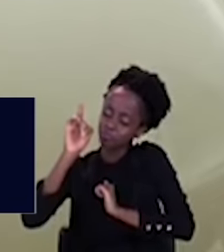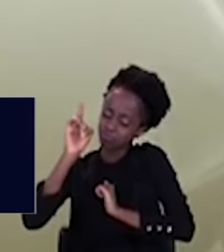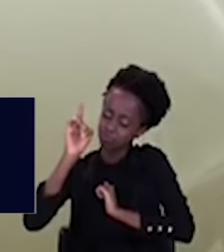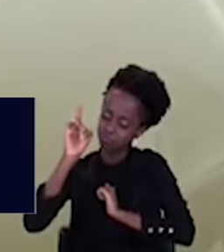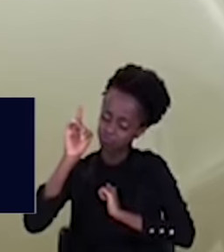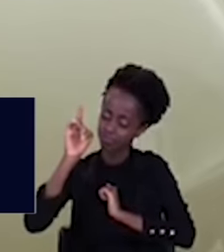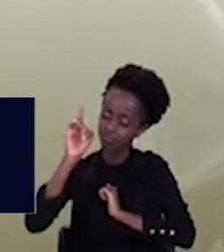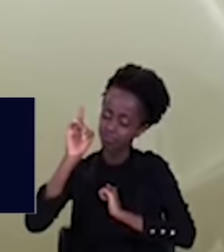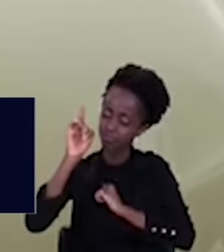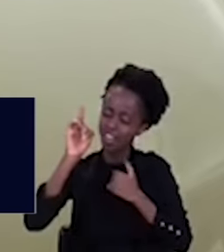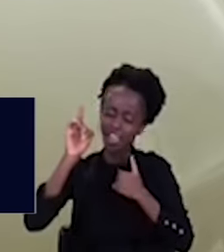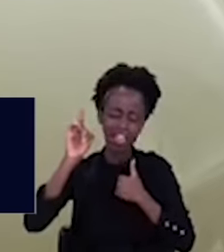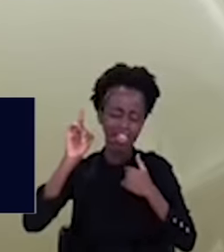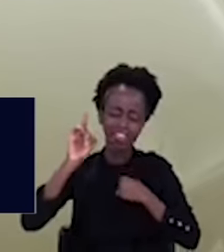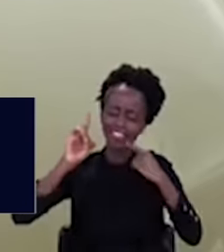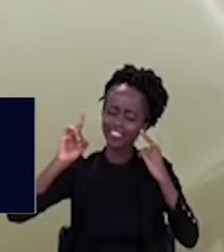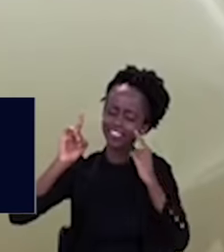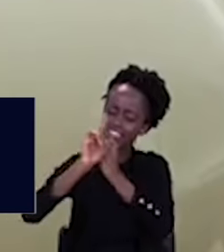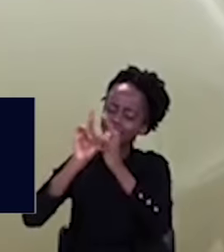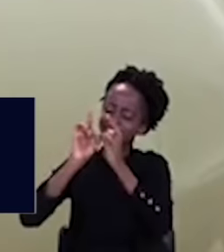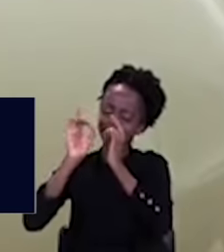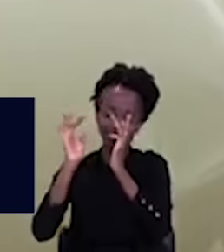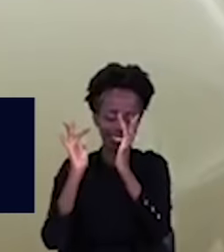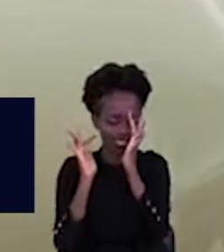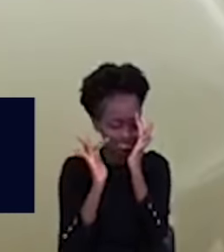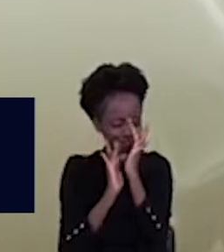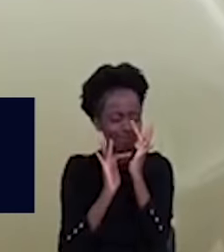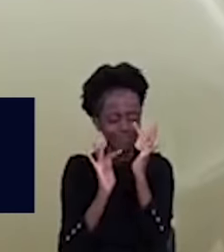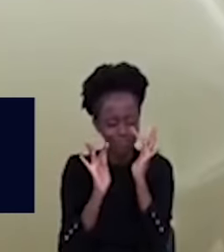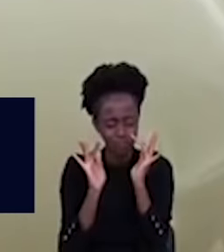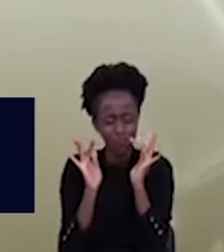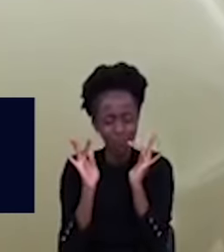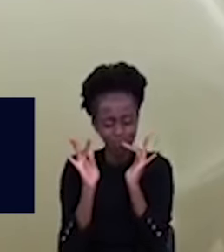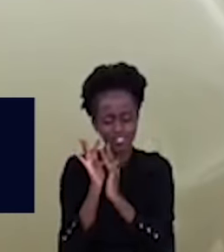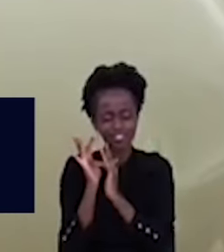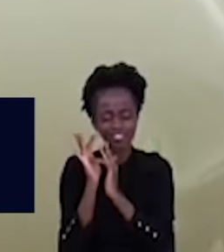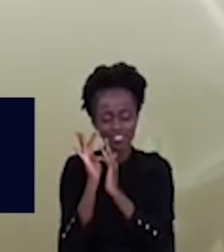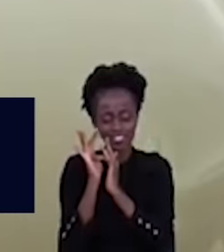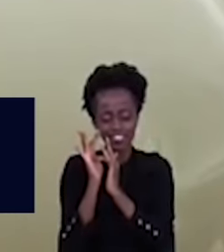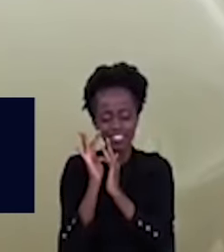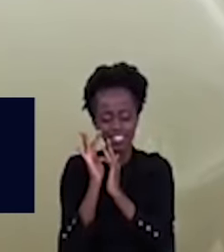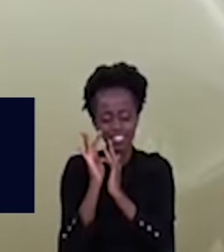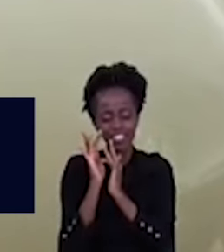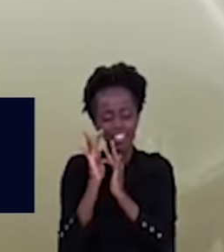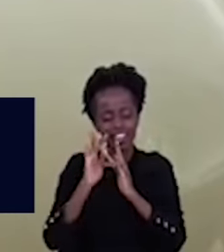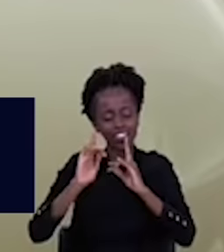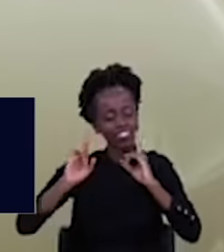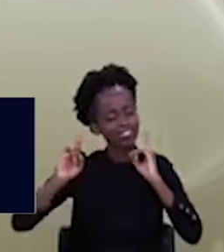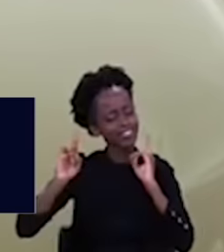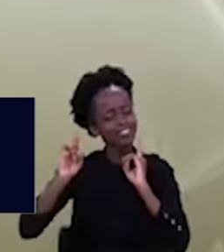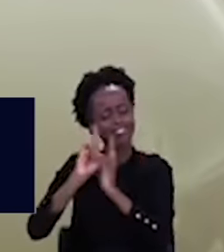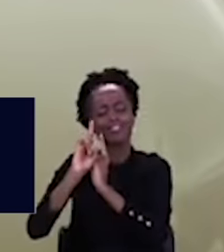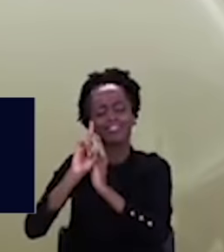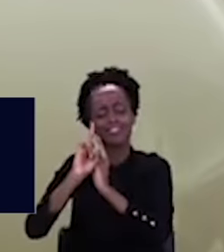amor. Te achei, meu Jesus. Te achei. Canta forte, meu Jesus. Te achei, meu